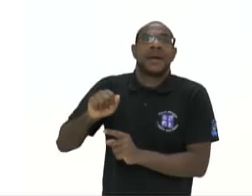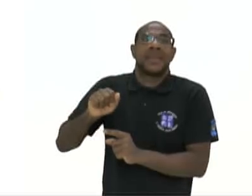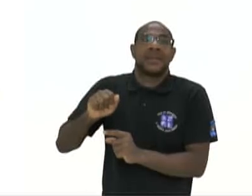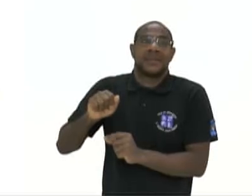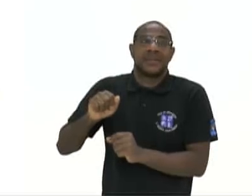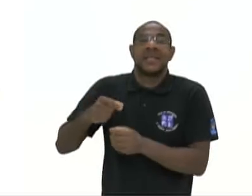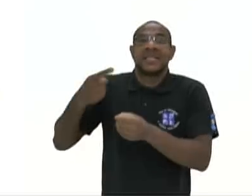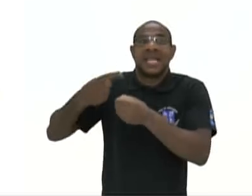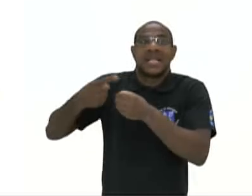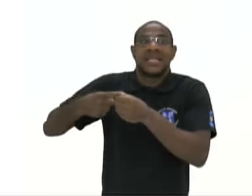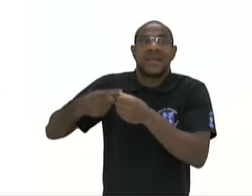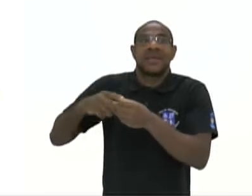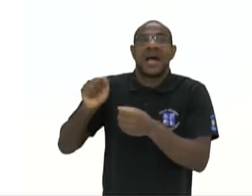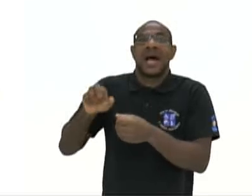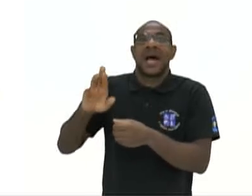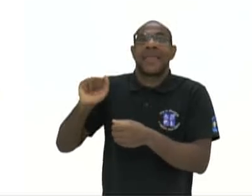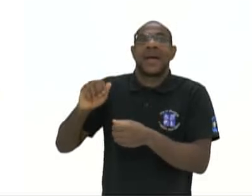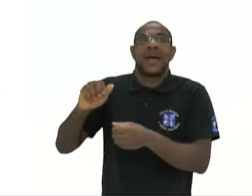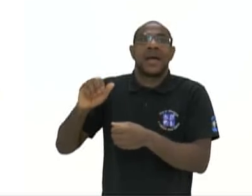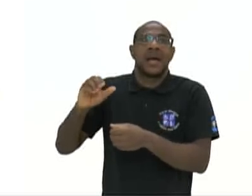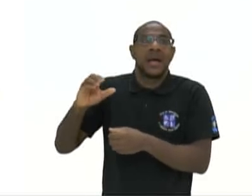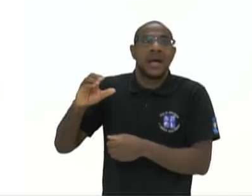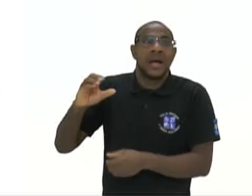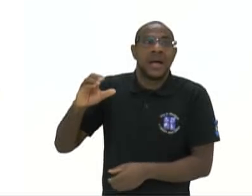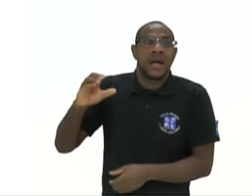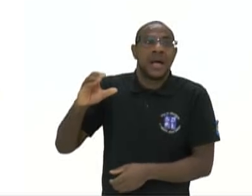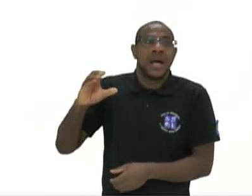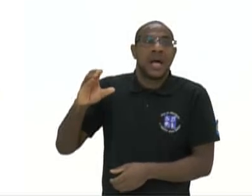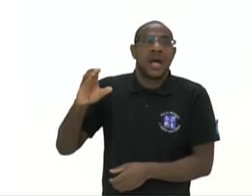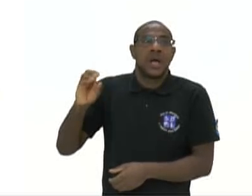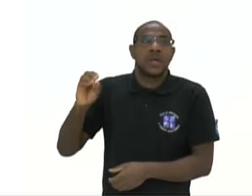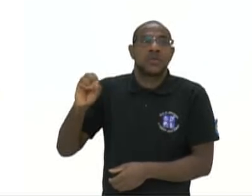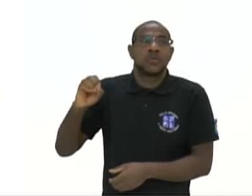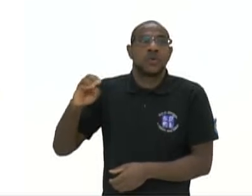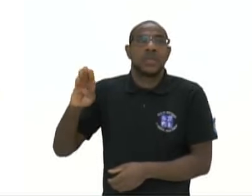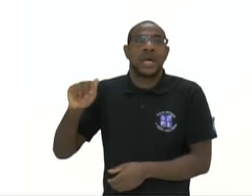Araçoiaba da Serra. Essas são as nossas